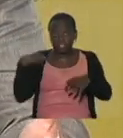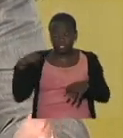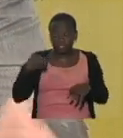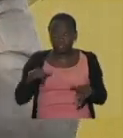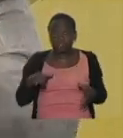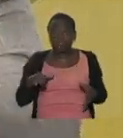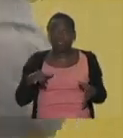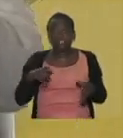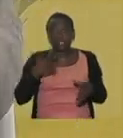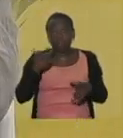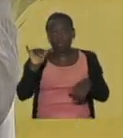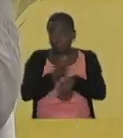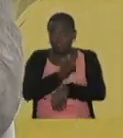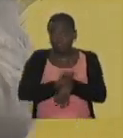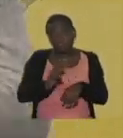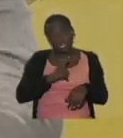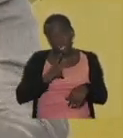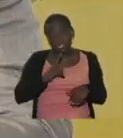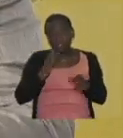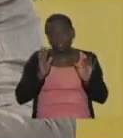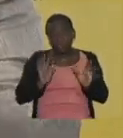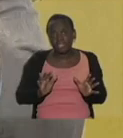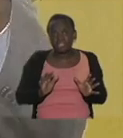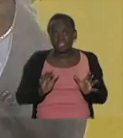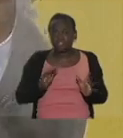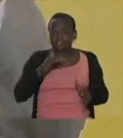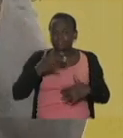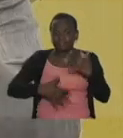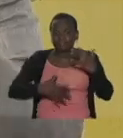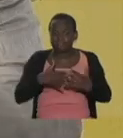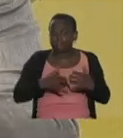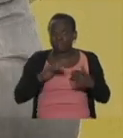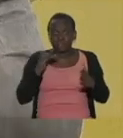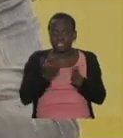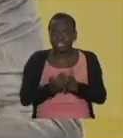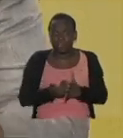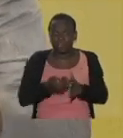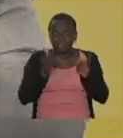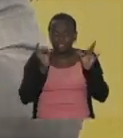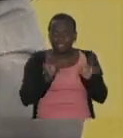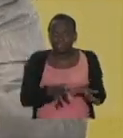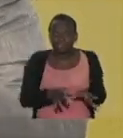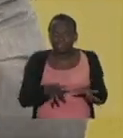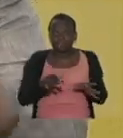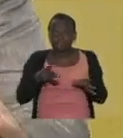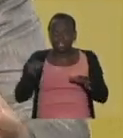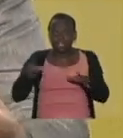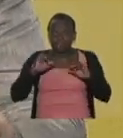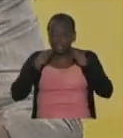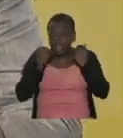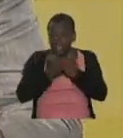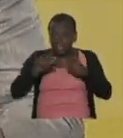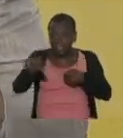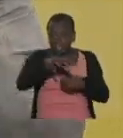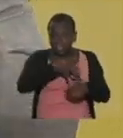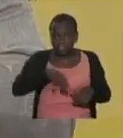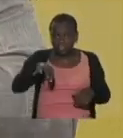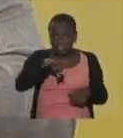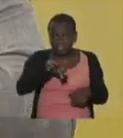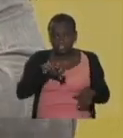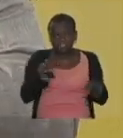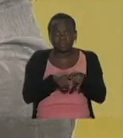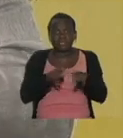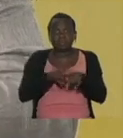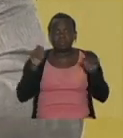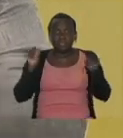no Rio de Janeiro nós temos outra alternativa hoje temos mas a frustração é total do abandono do complexo do Maracanã E